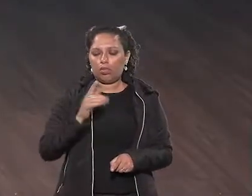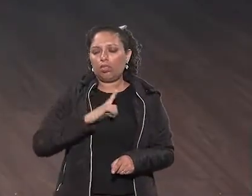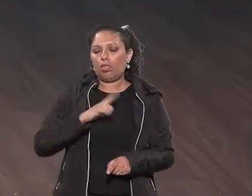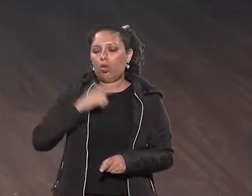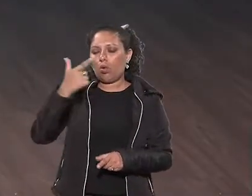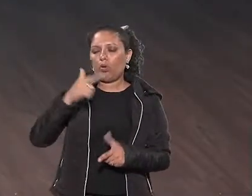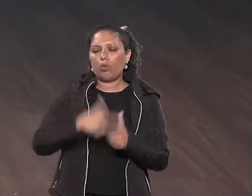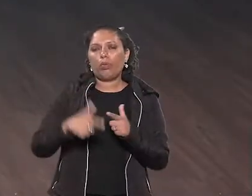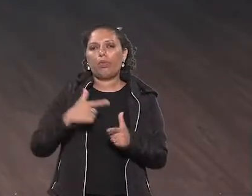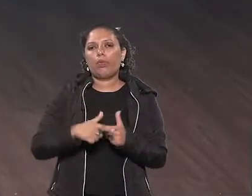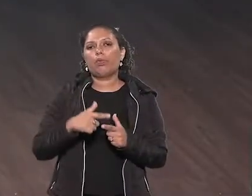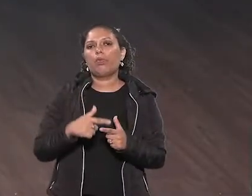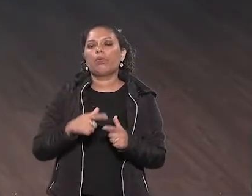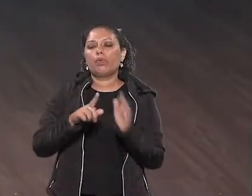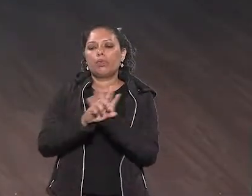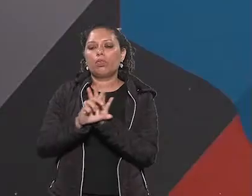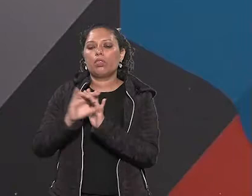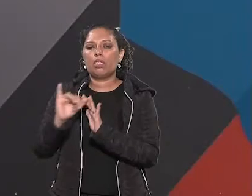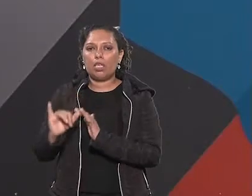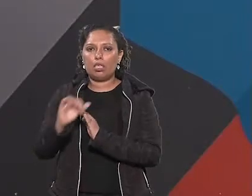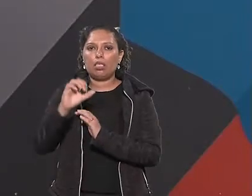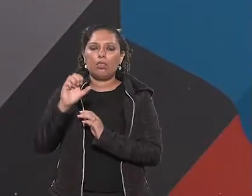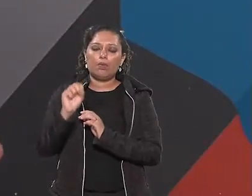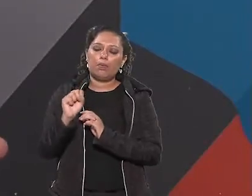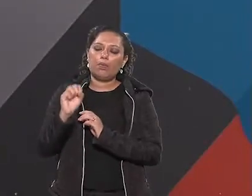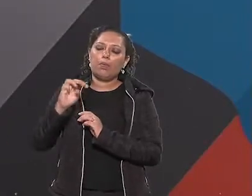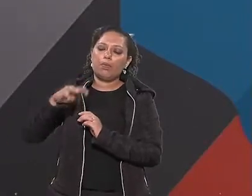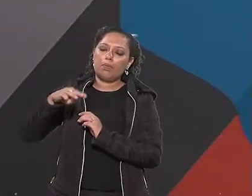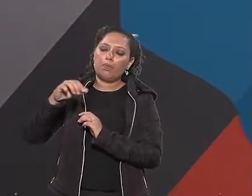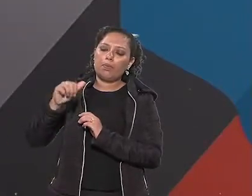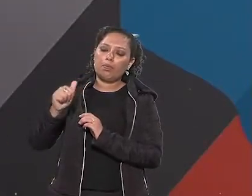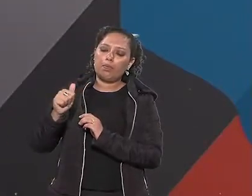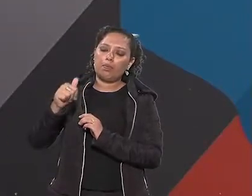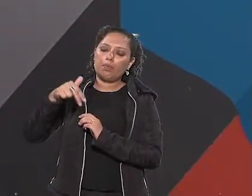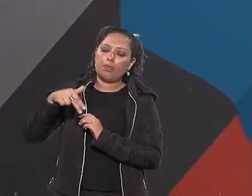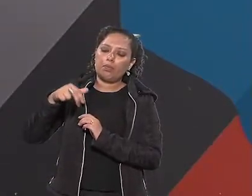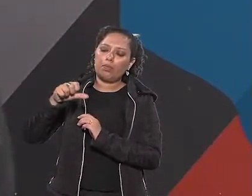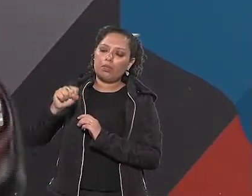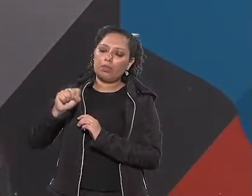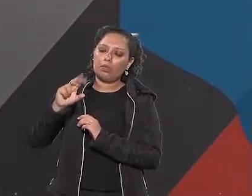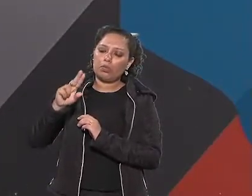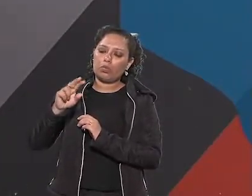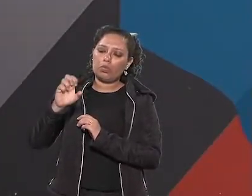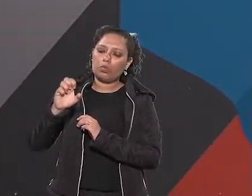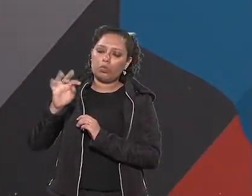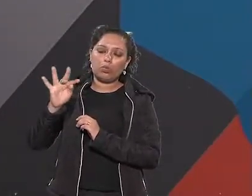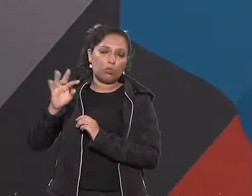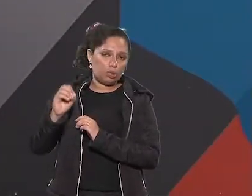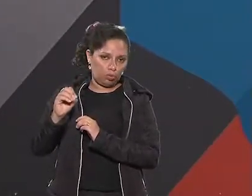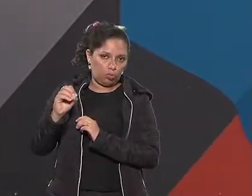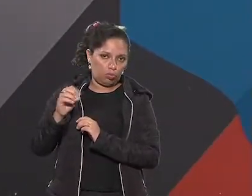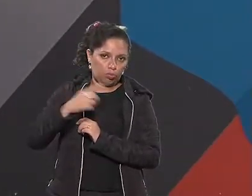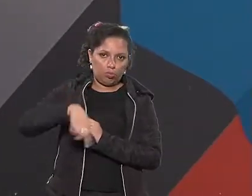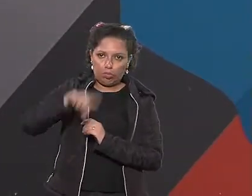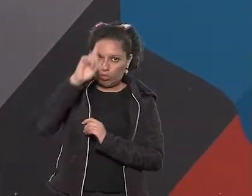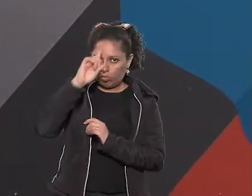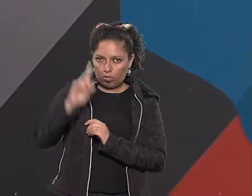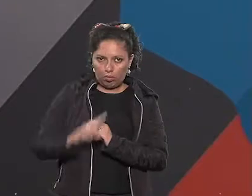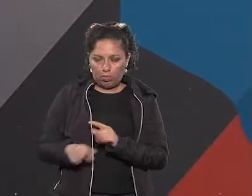de uma famosa lei Monsueto, que a gente não sabe bem como será, mas que se diz